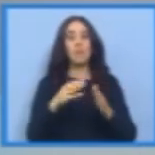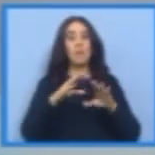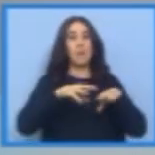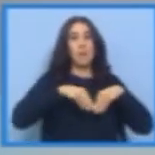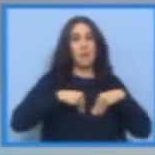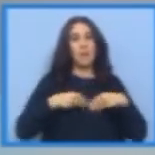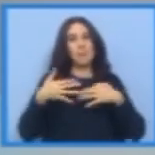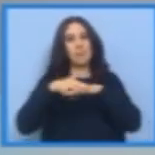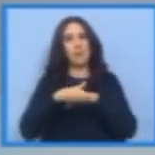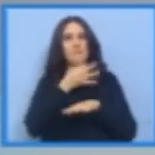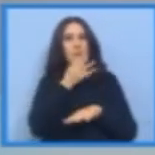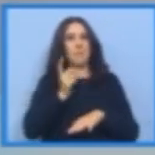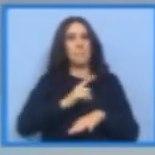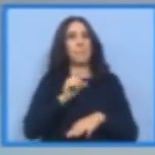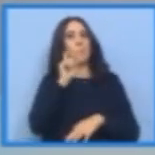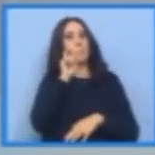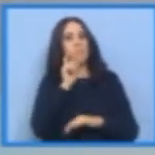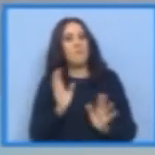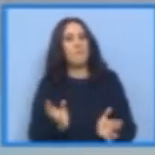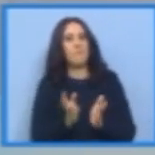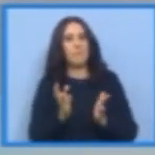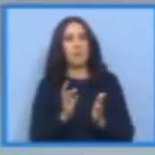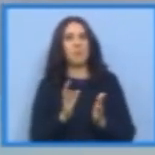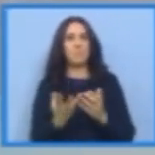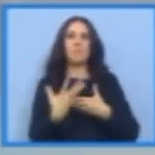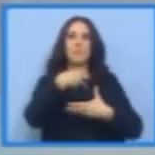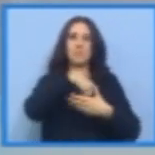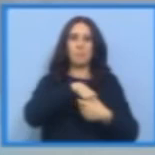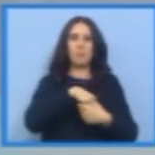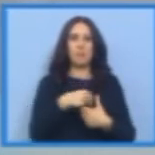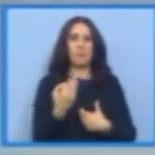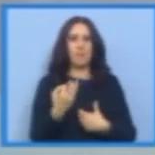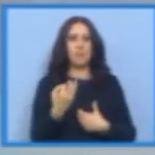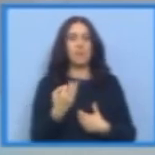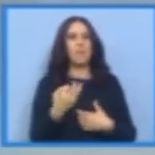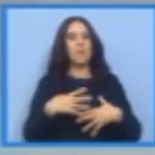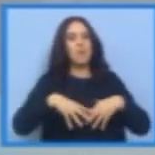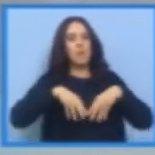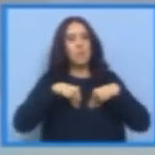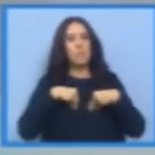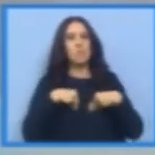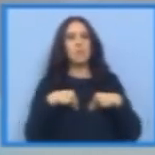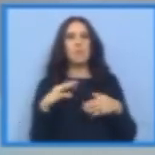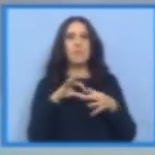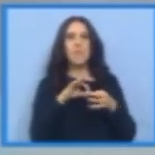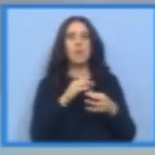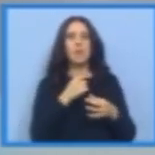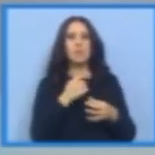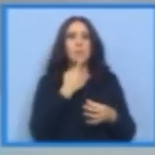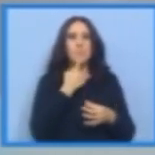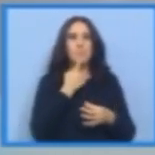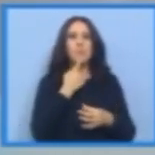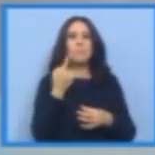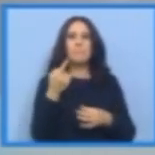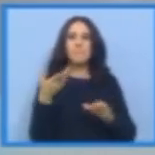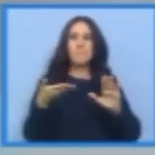proteção e a promoção fazem parte também. O acolher está muito ligado aqui às vias seguras de